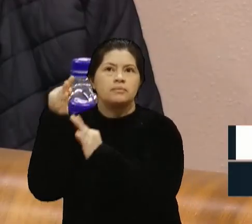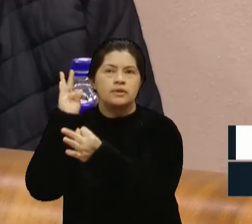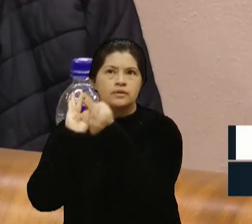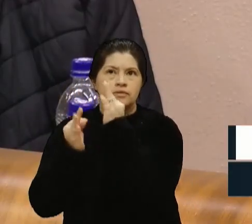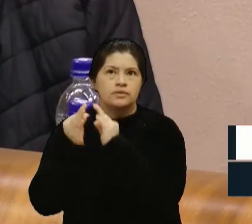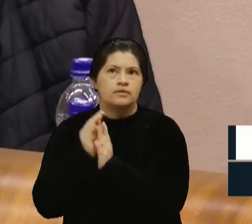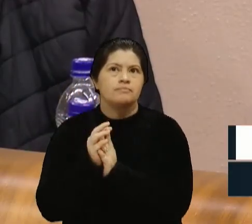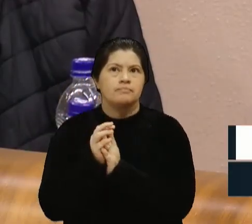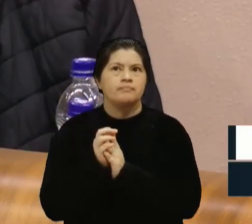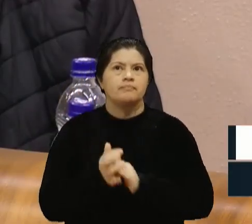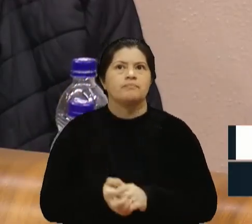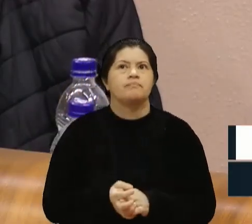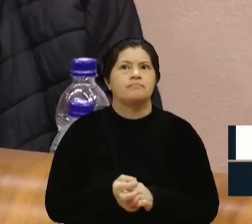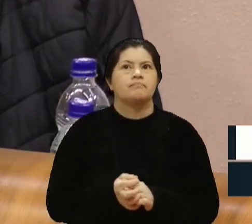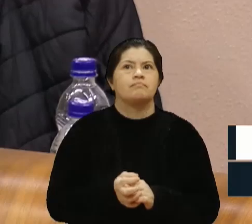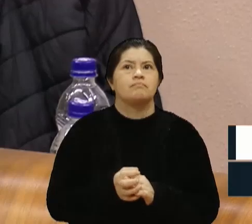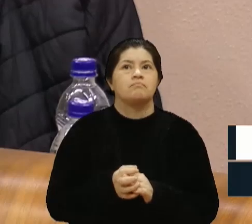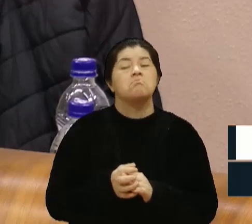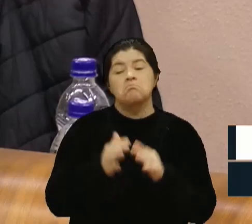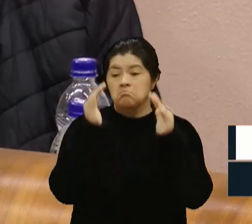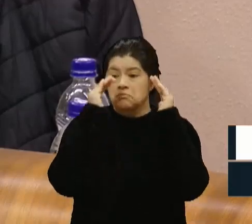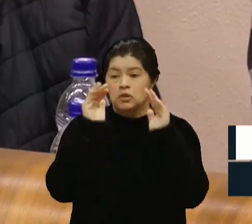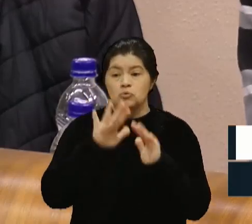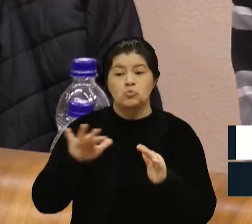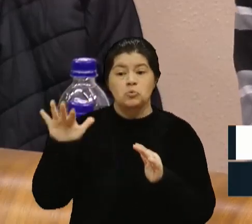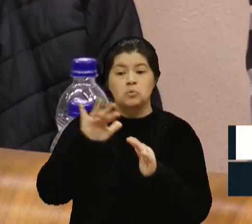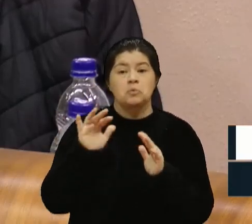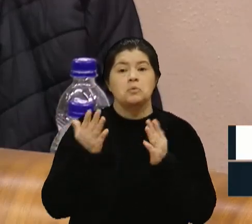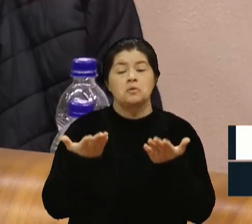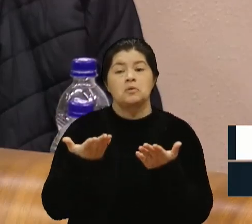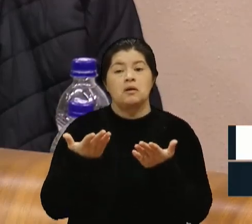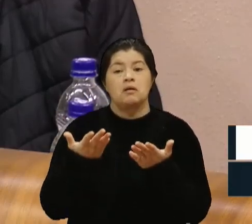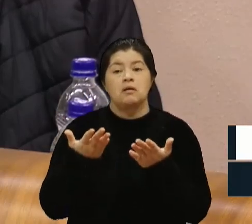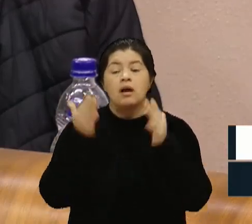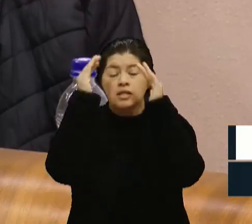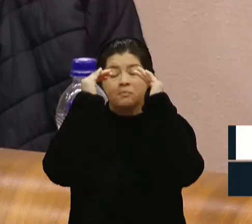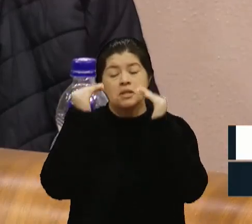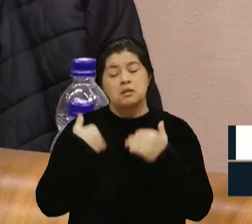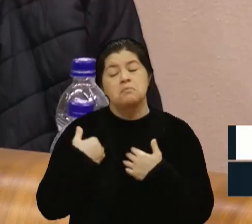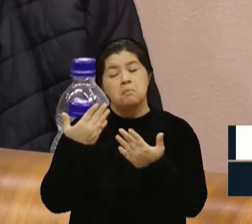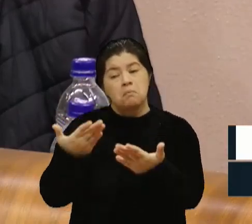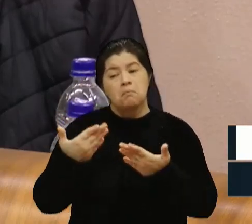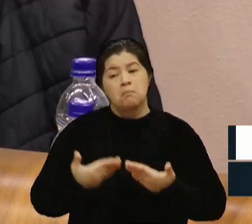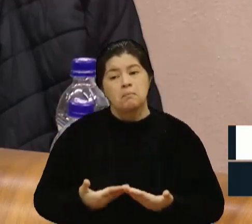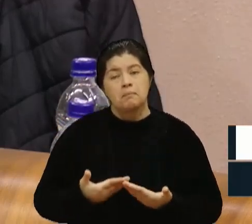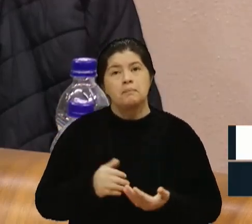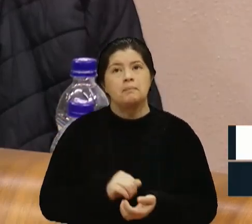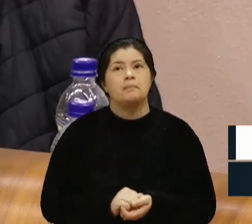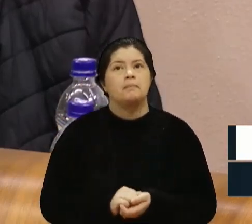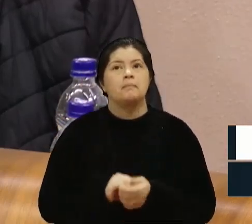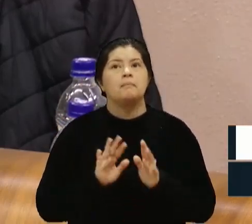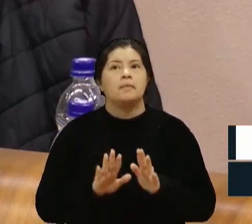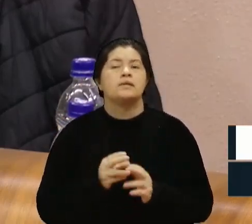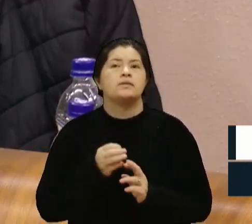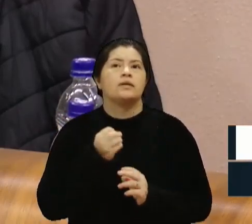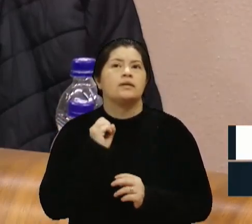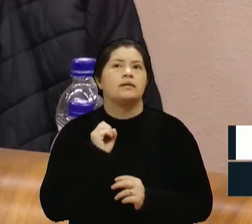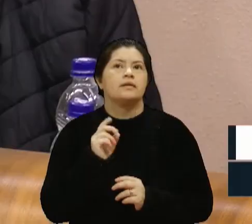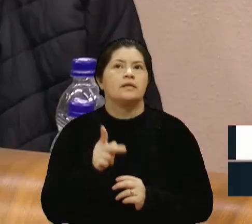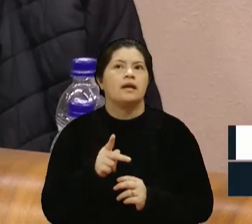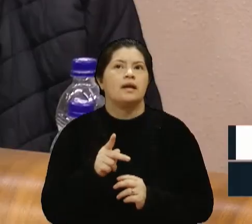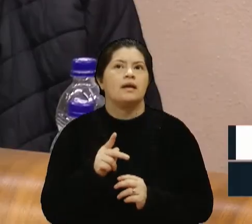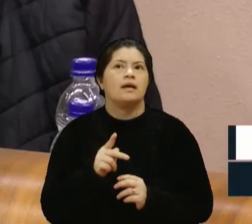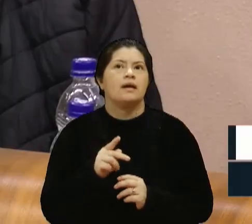Não, tudo bem, eu respeito todo mundo, como eu sei que a senhora está respeitando a minha palavra, obviamente, né? Mas tudo bem. Mas eu acho que